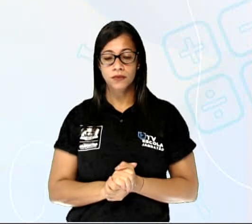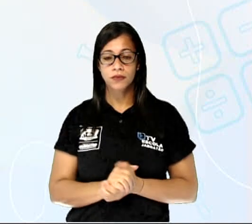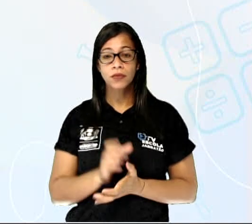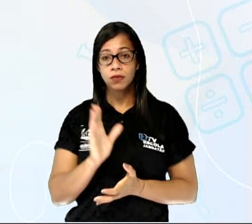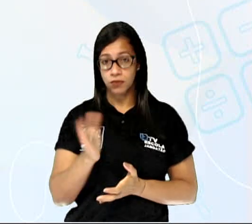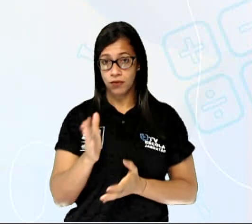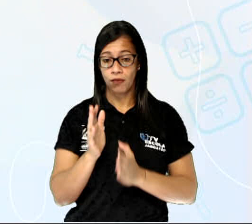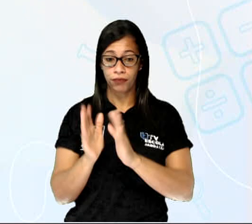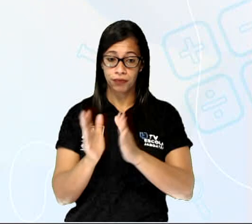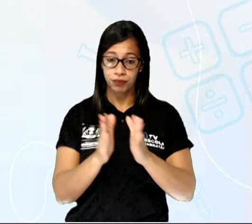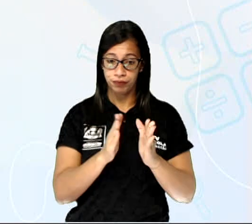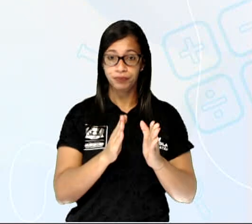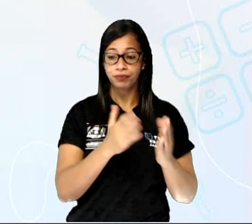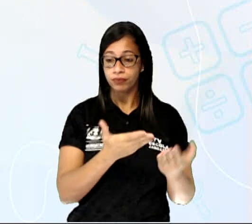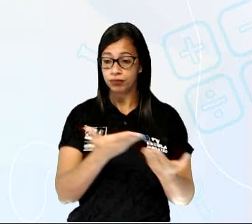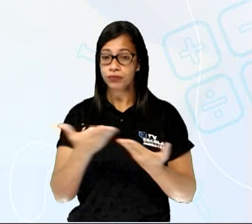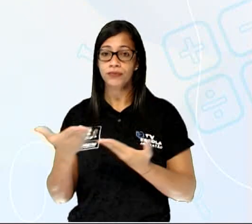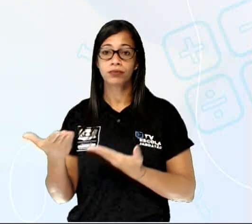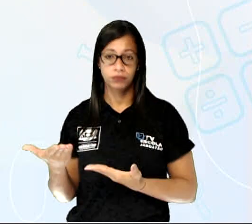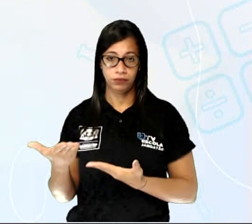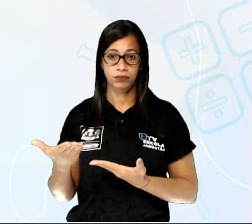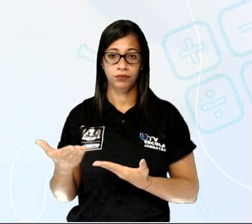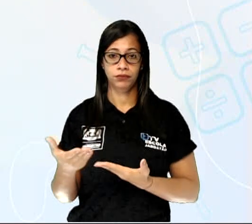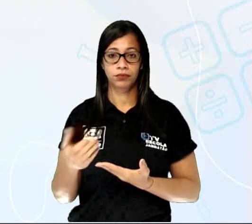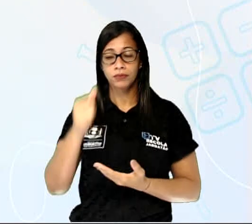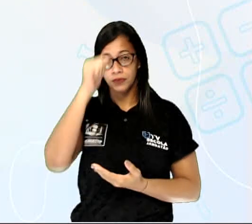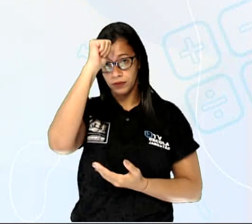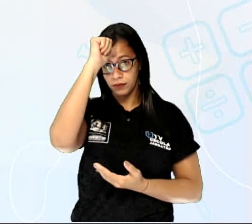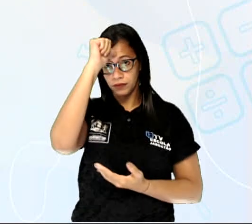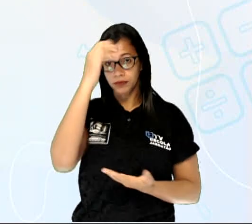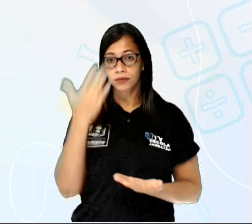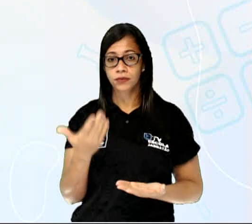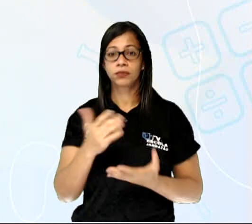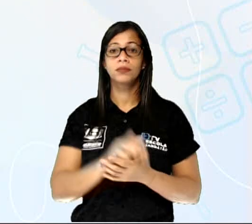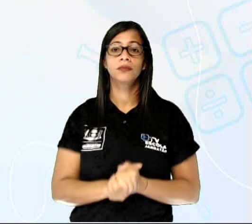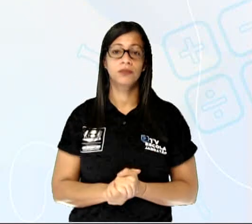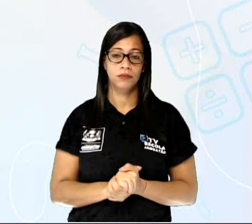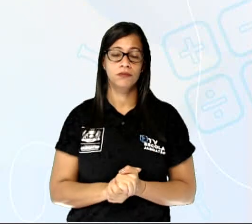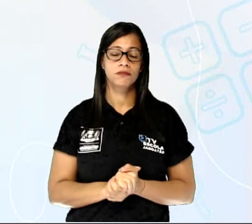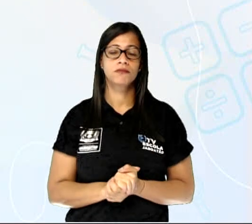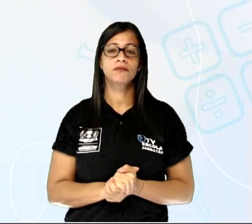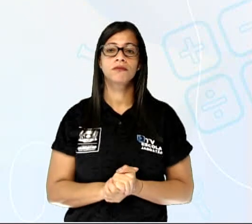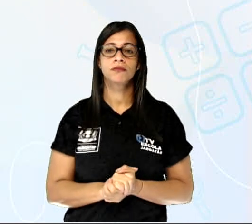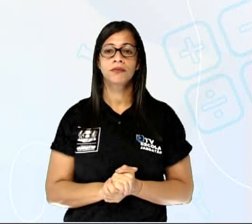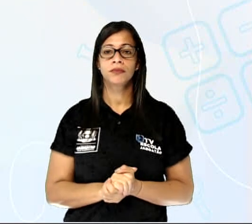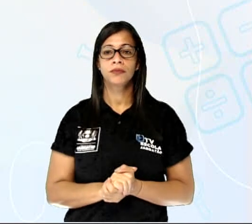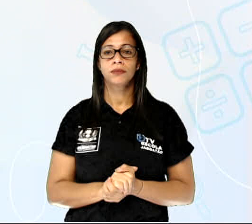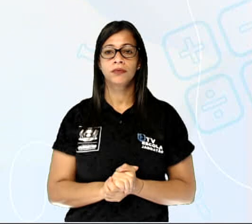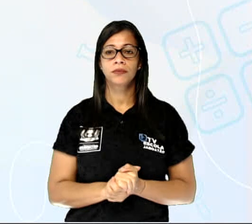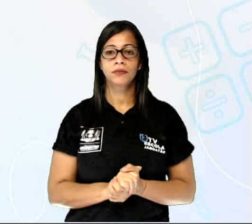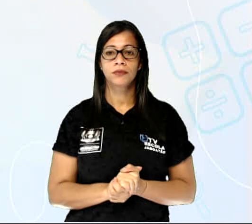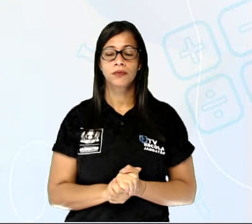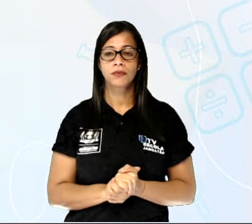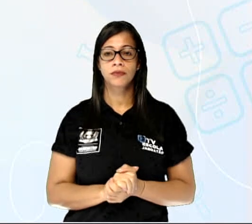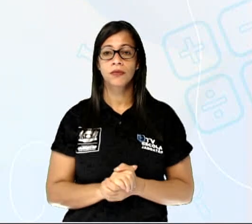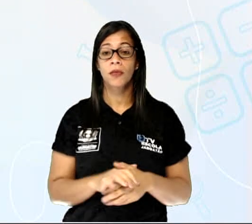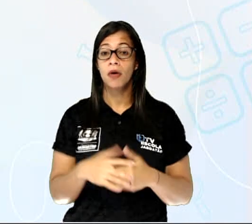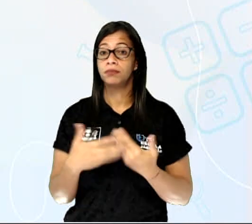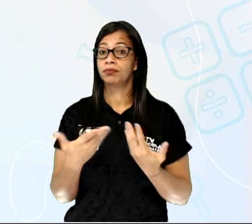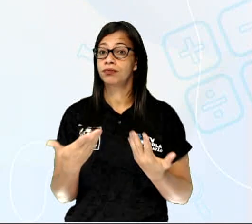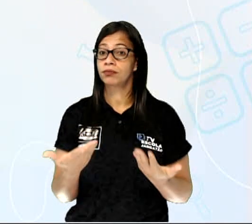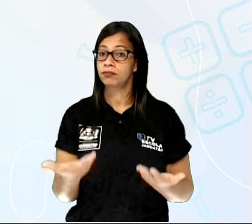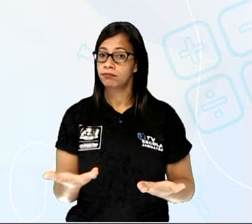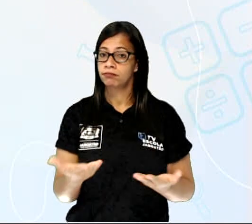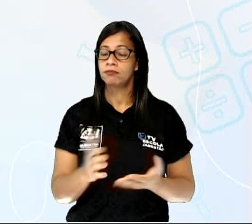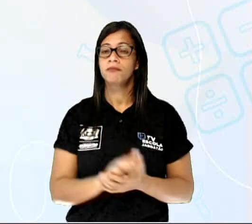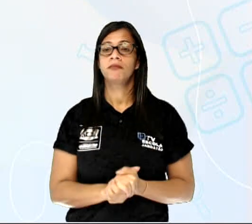cima gastar para colonizar, para uma produção de açúcar que ainda ia começar na sua colônia, o Brasil. Então, a solução foi transferir